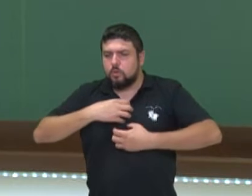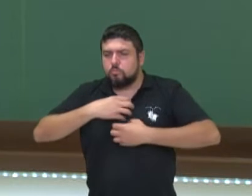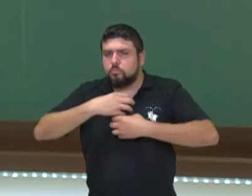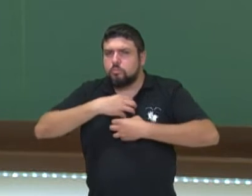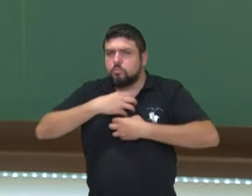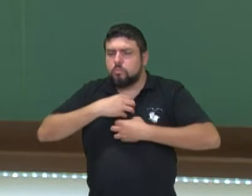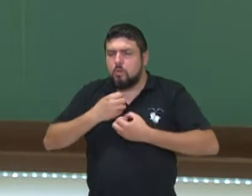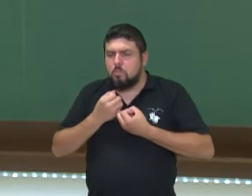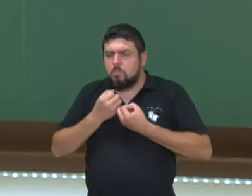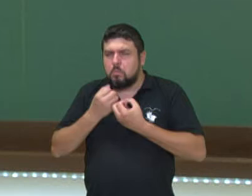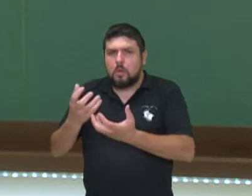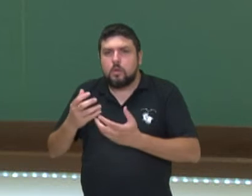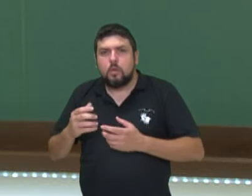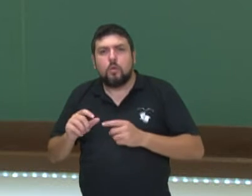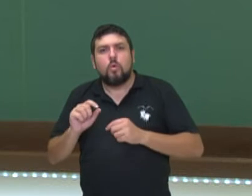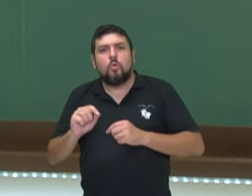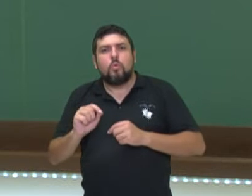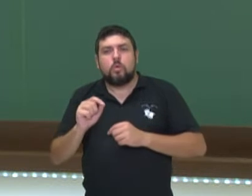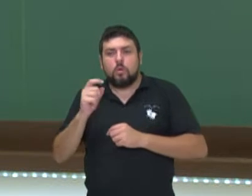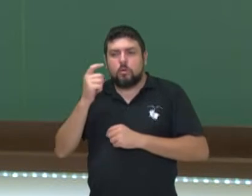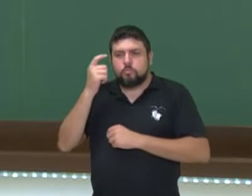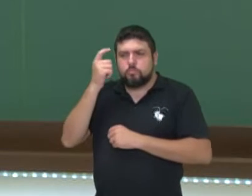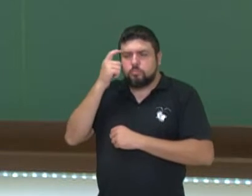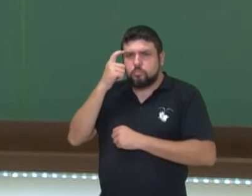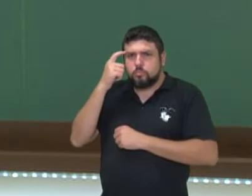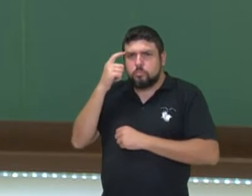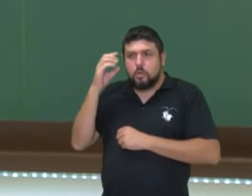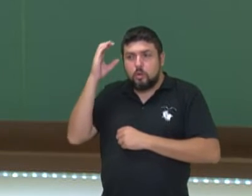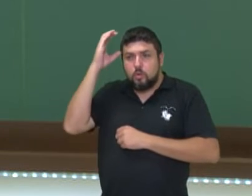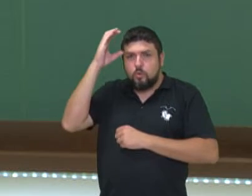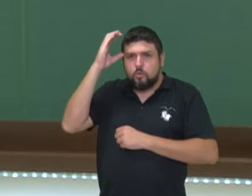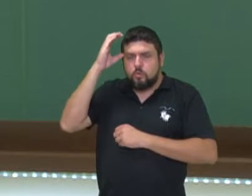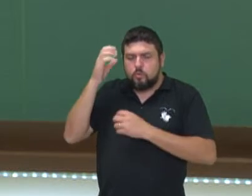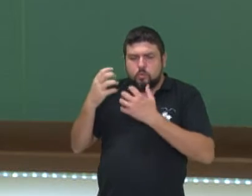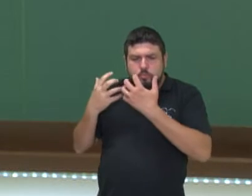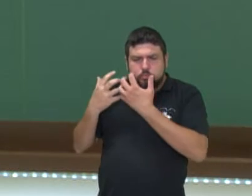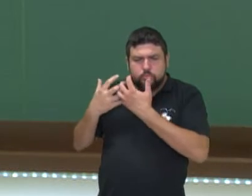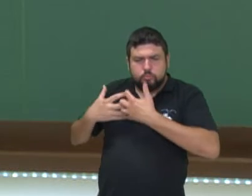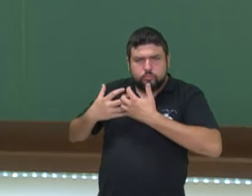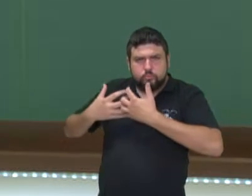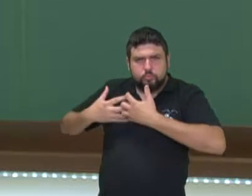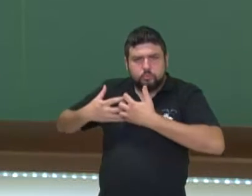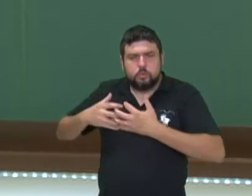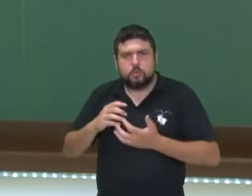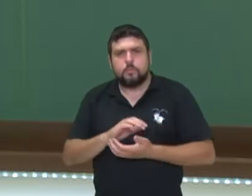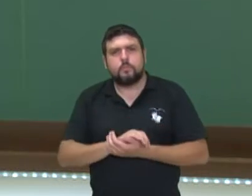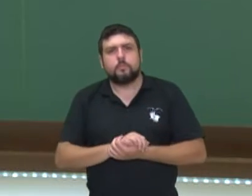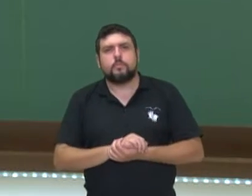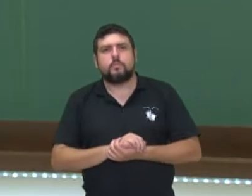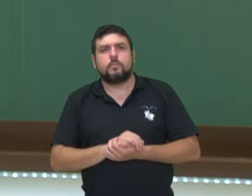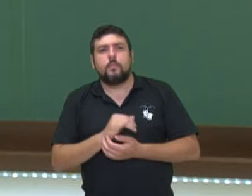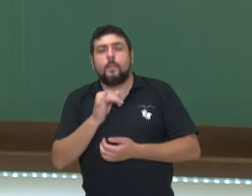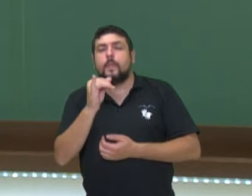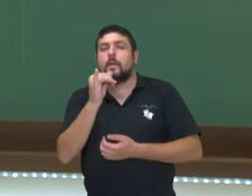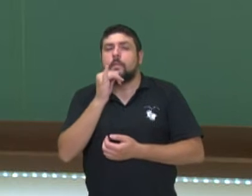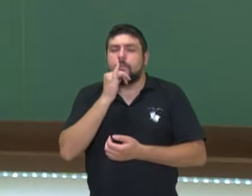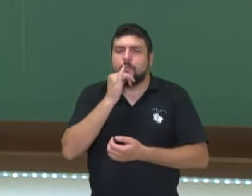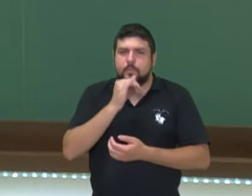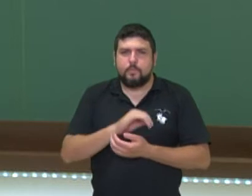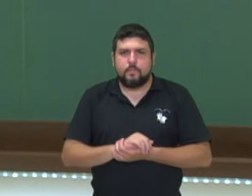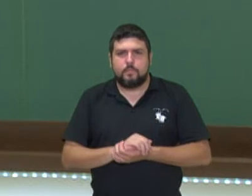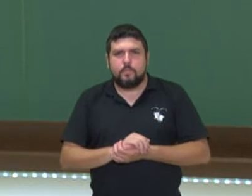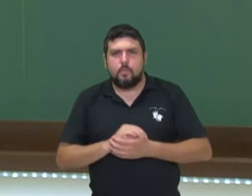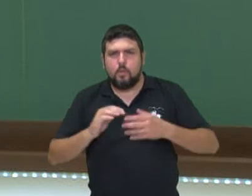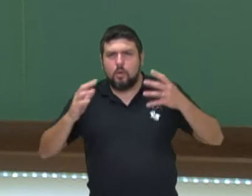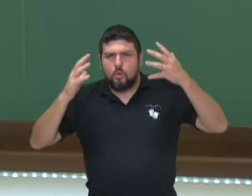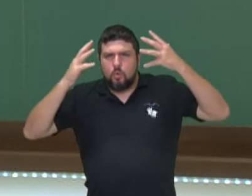a razoabilidade, com a nossa capacidade racional. Vejamos aqui um exemplo, ó. Se eu tenho um leão,